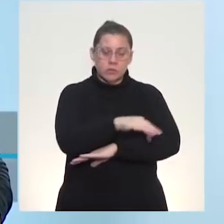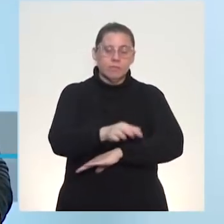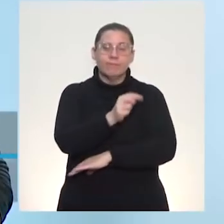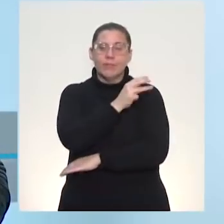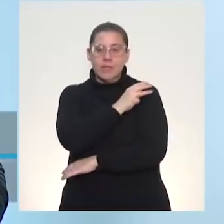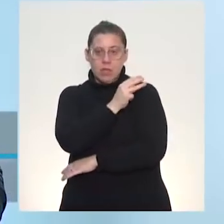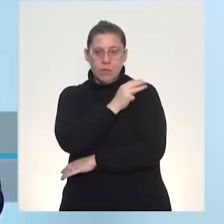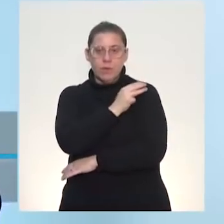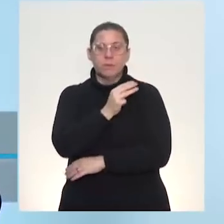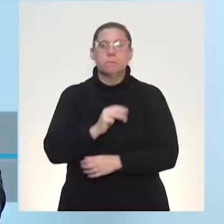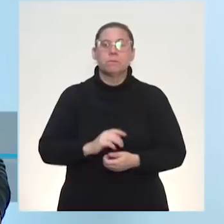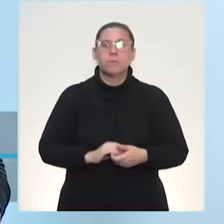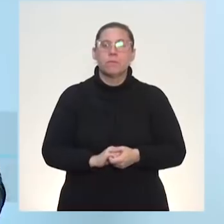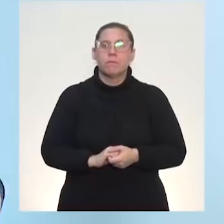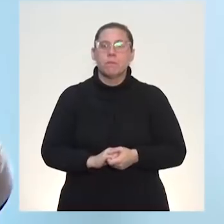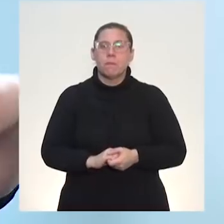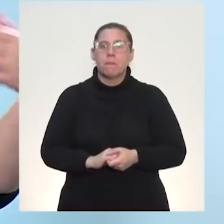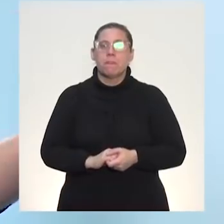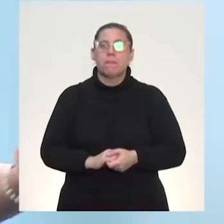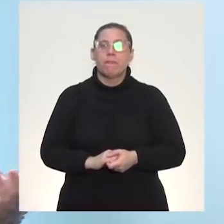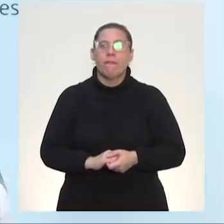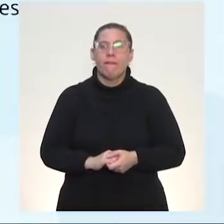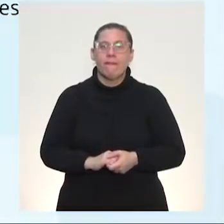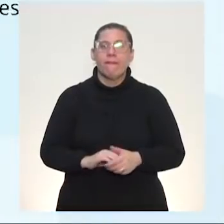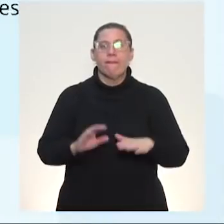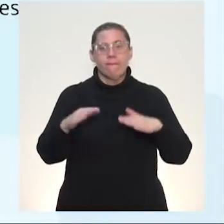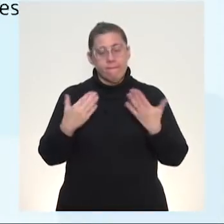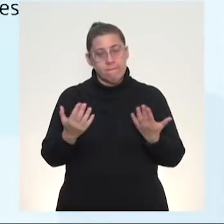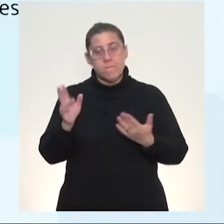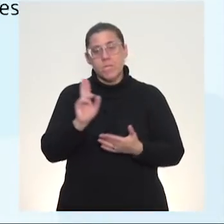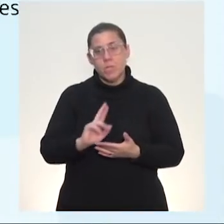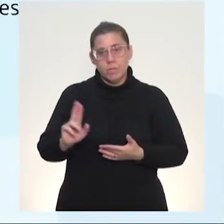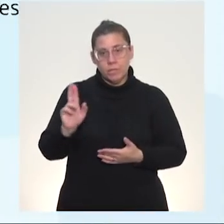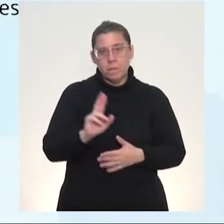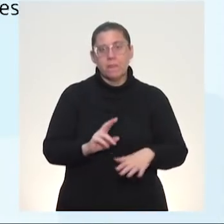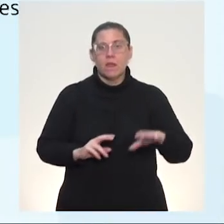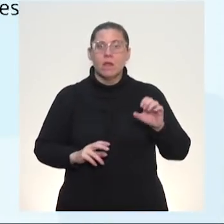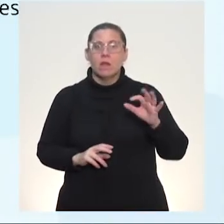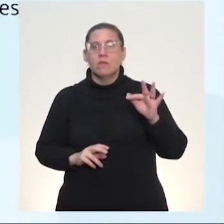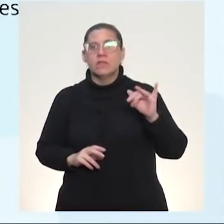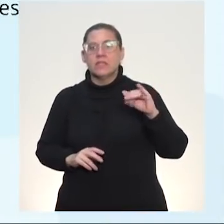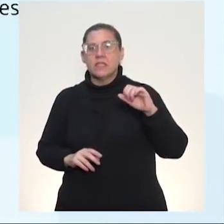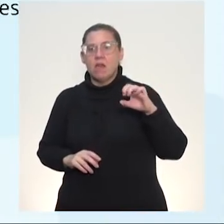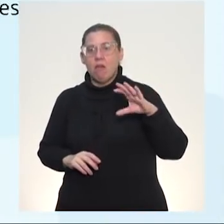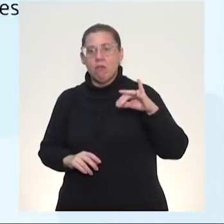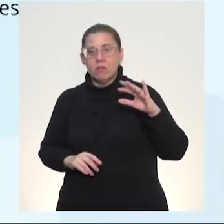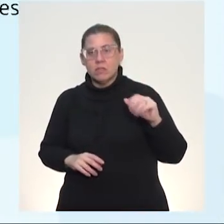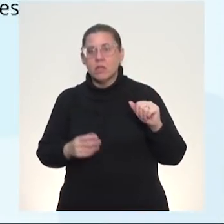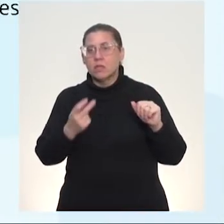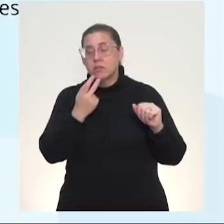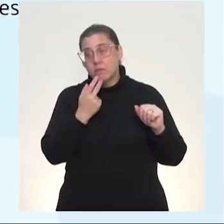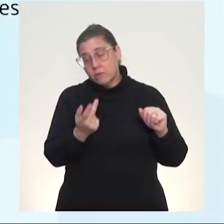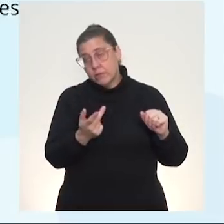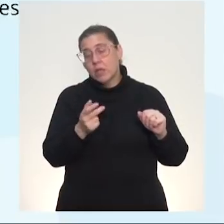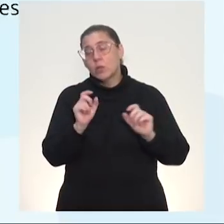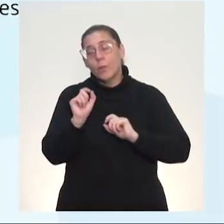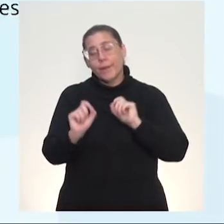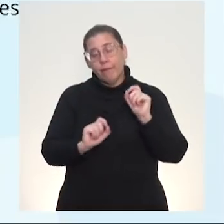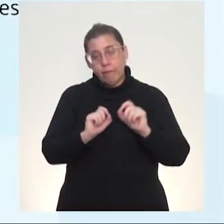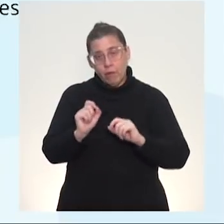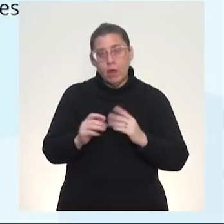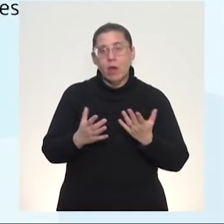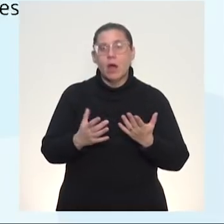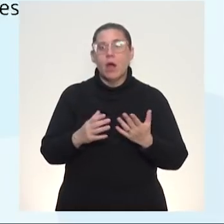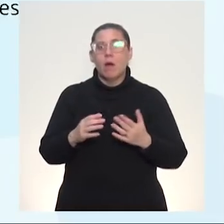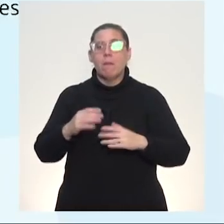ano. Então, eficiência energética. Quando utilizamos o termo eficiência energética, estamos nos referindo